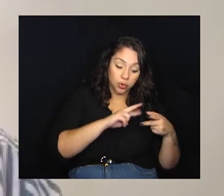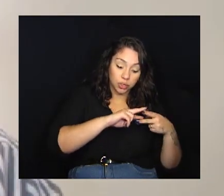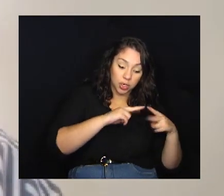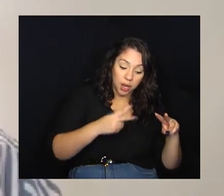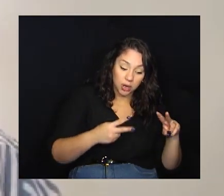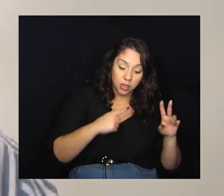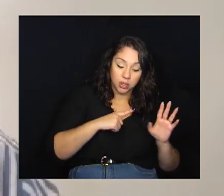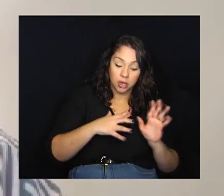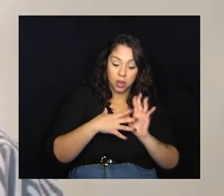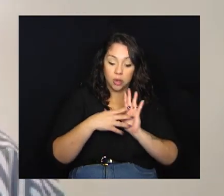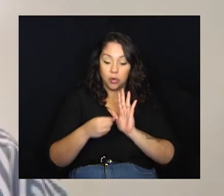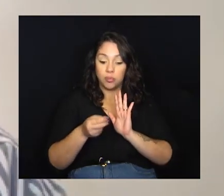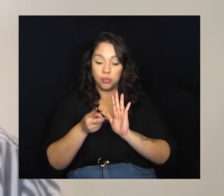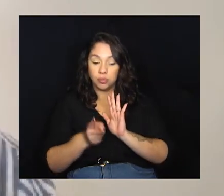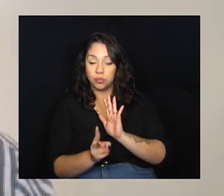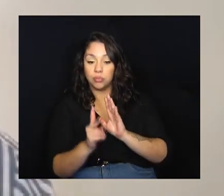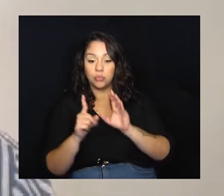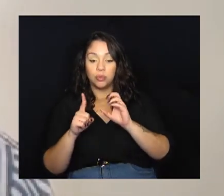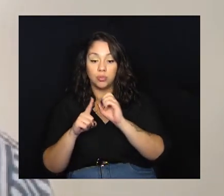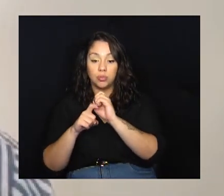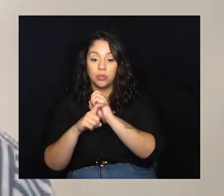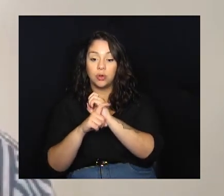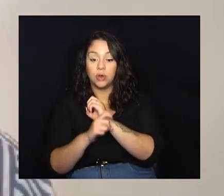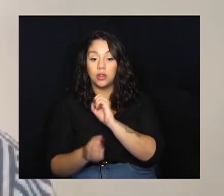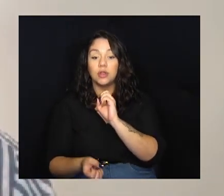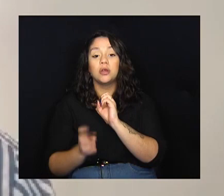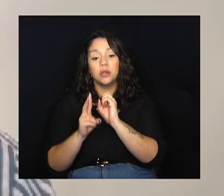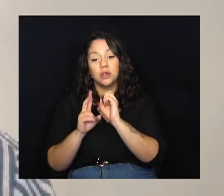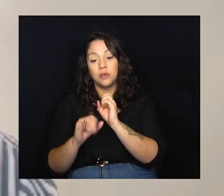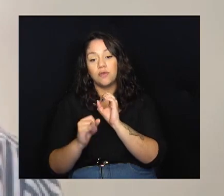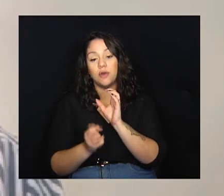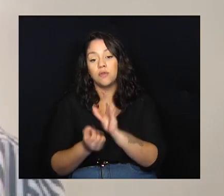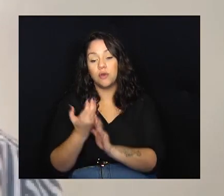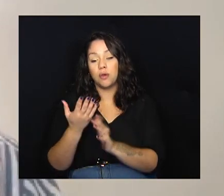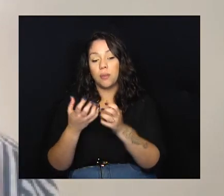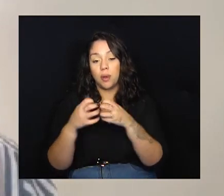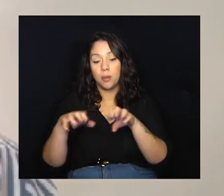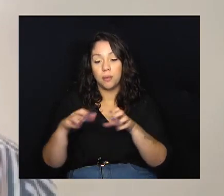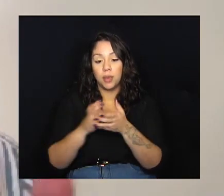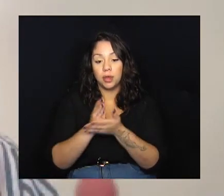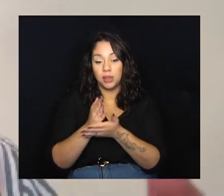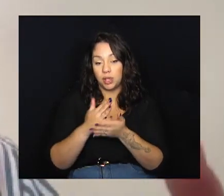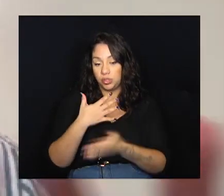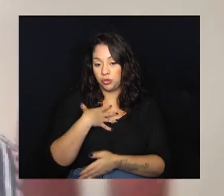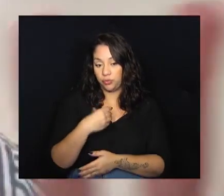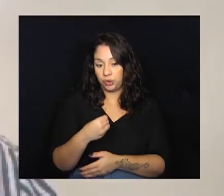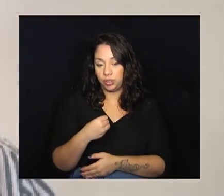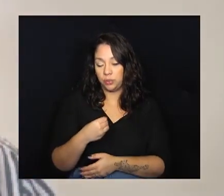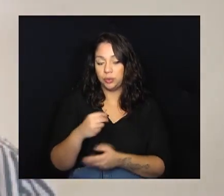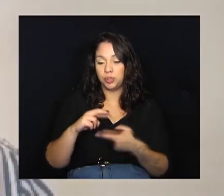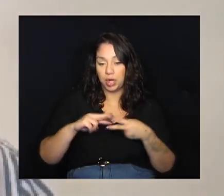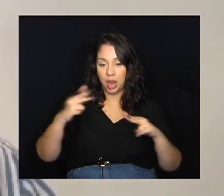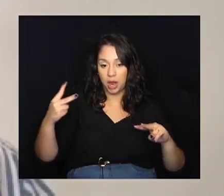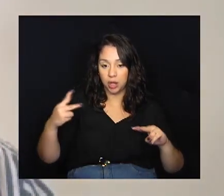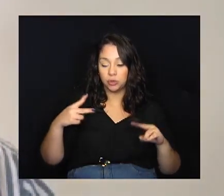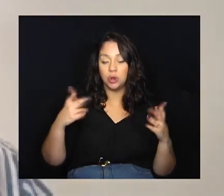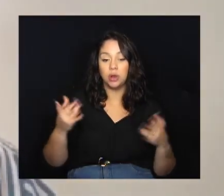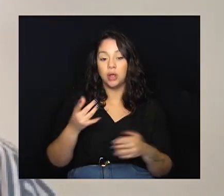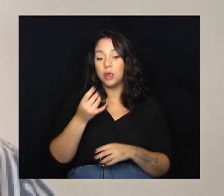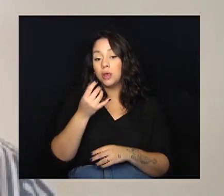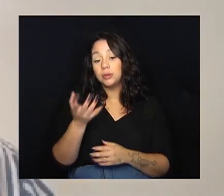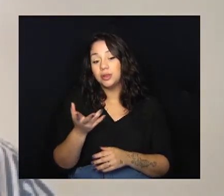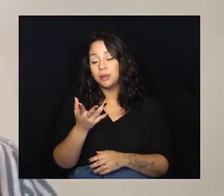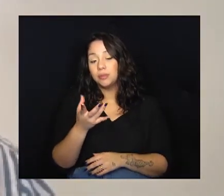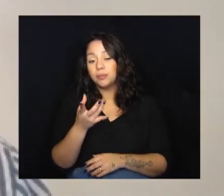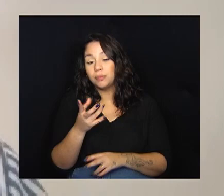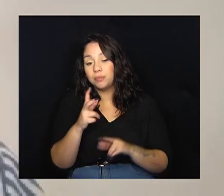fidedigna nos meus espermatozoide ele vai formar metade do material genético do meu filho então por isso que aqui o espectro de doenças